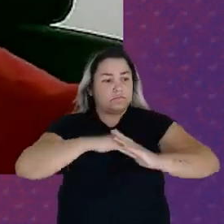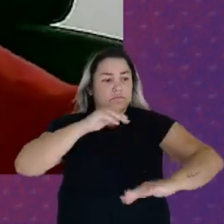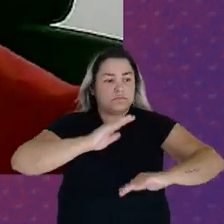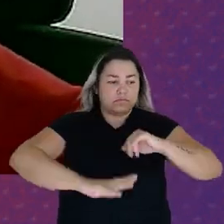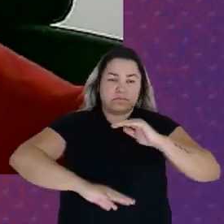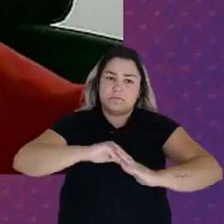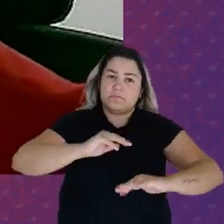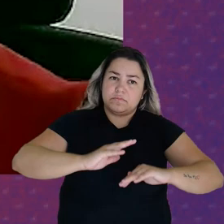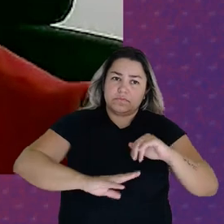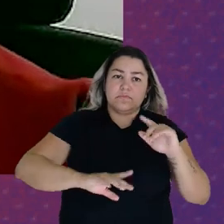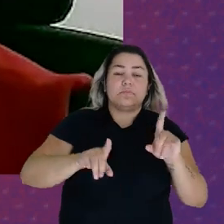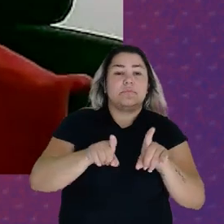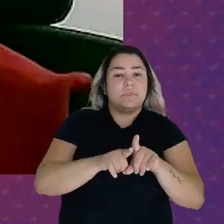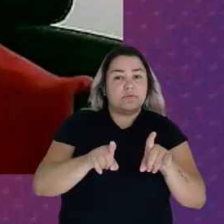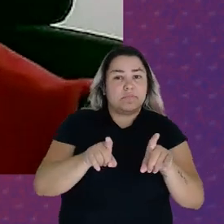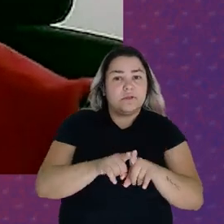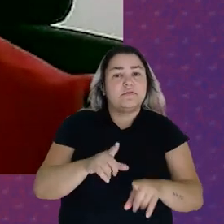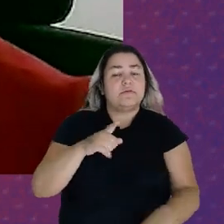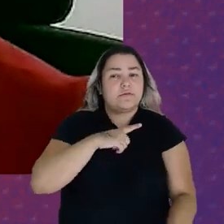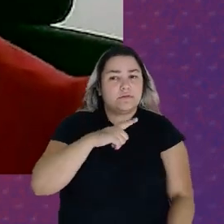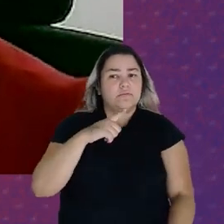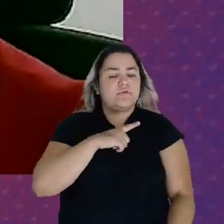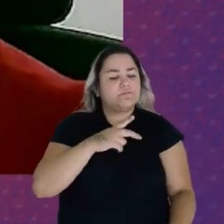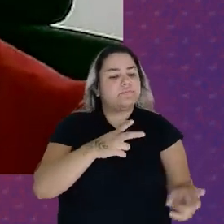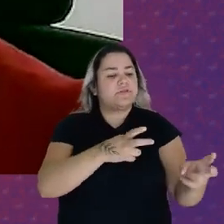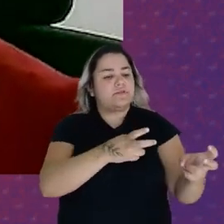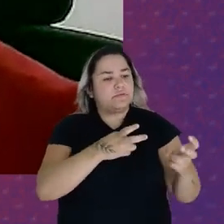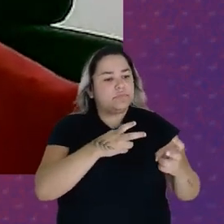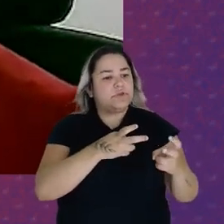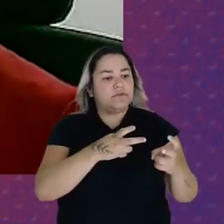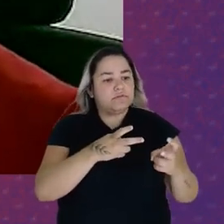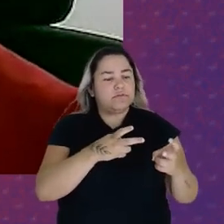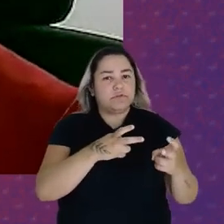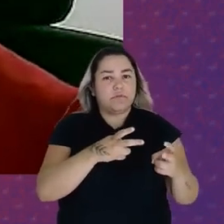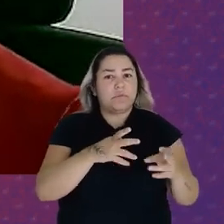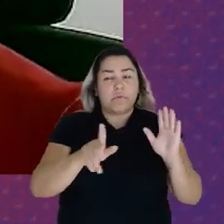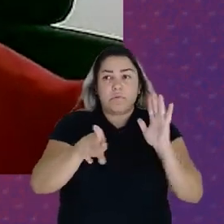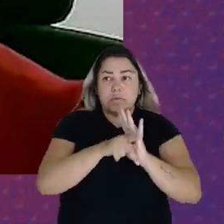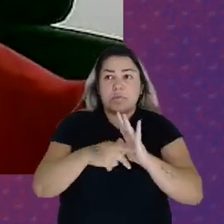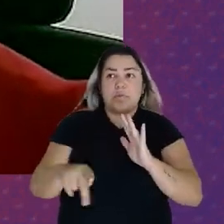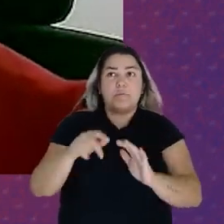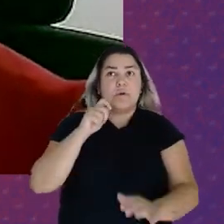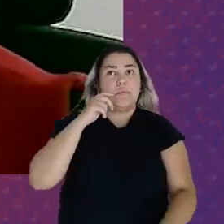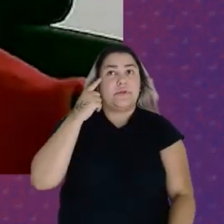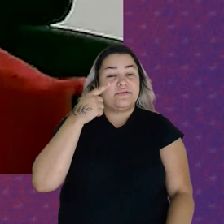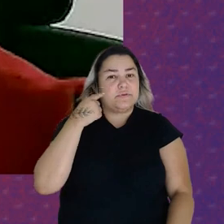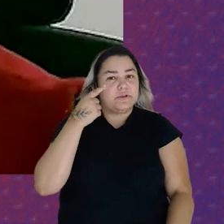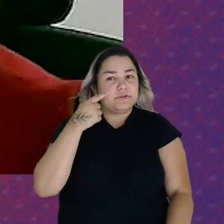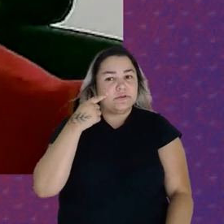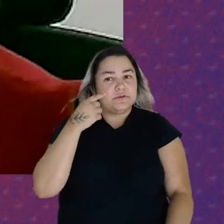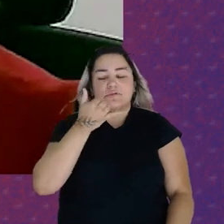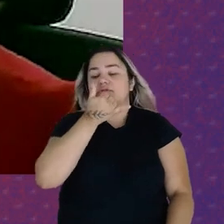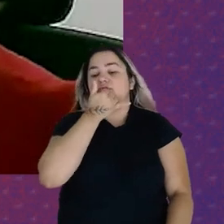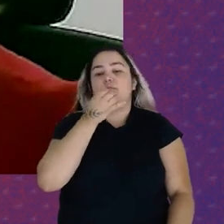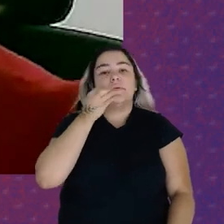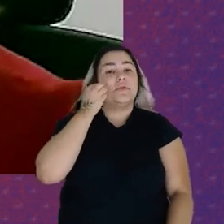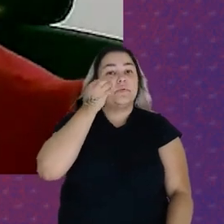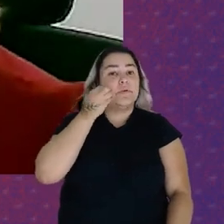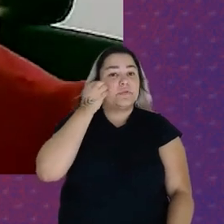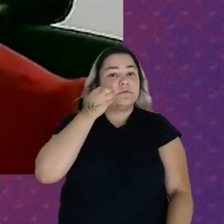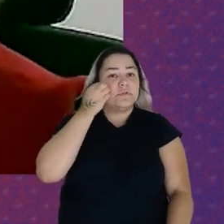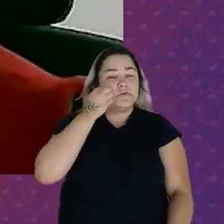No entanto, nós temos percebido, tanto pela minha própria experiência como uma vítima de